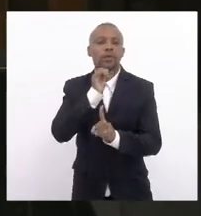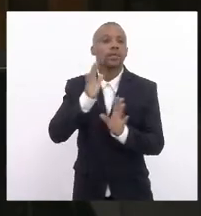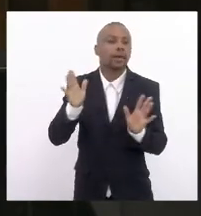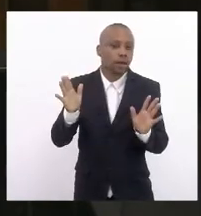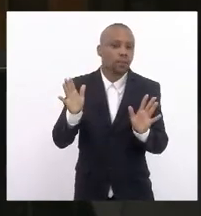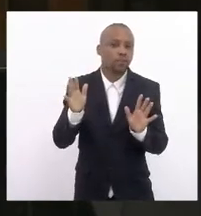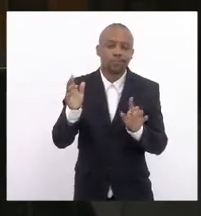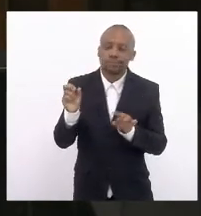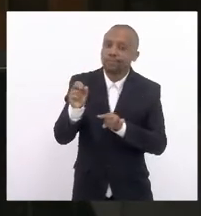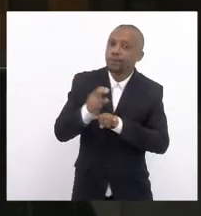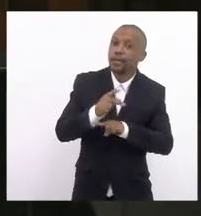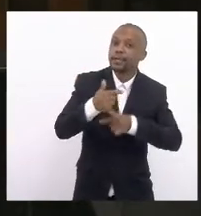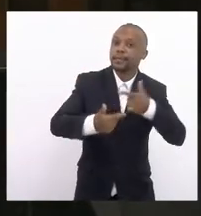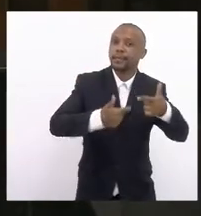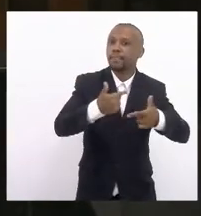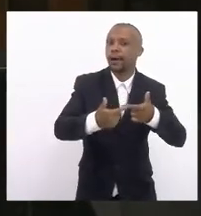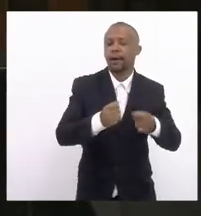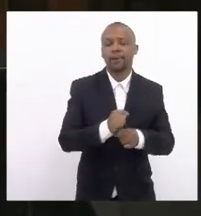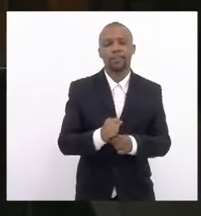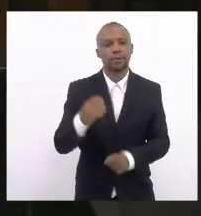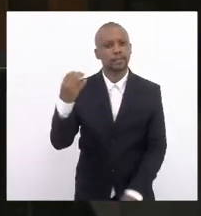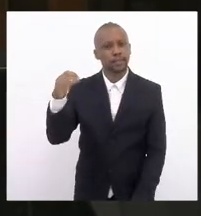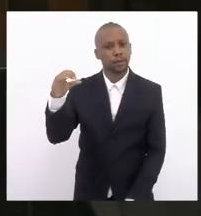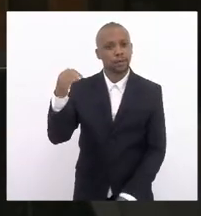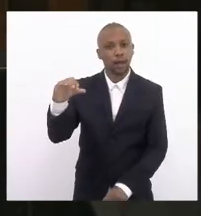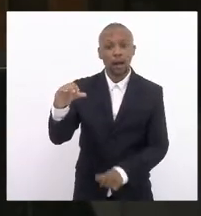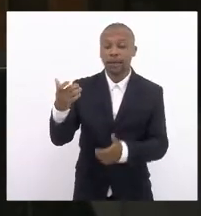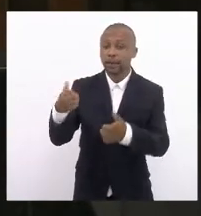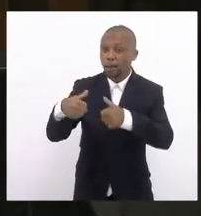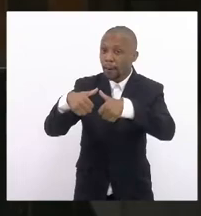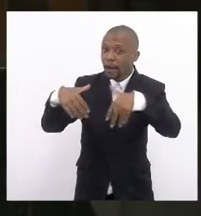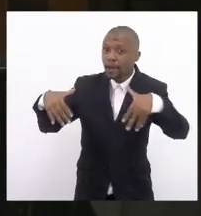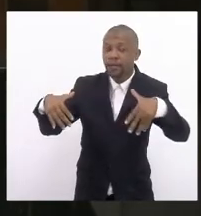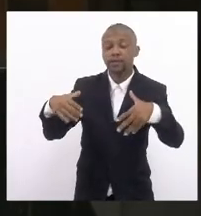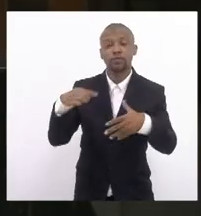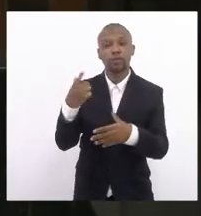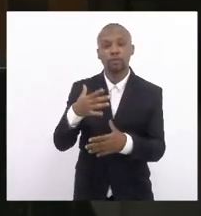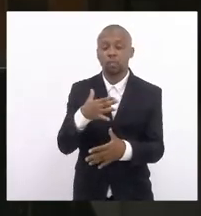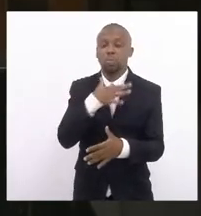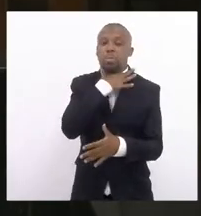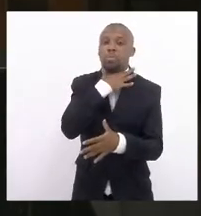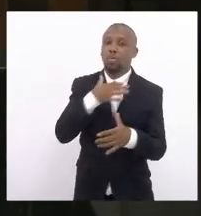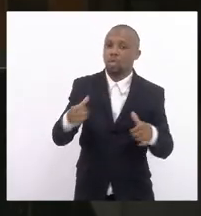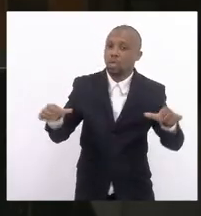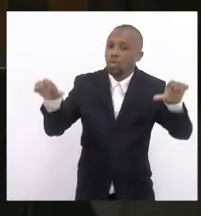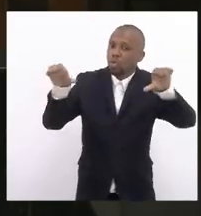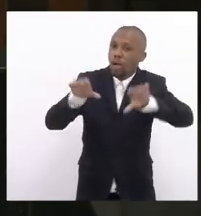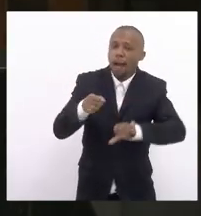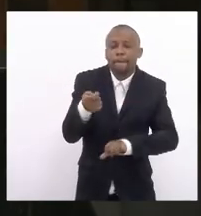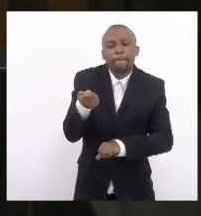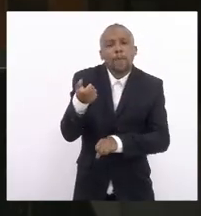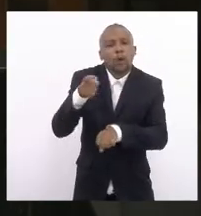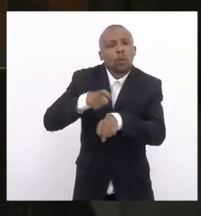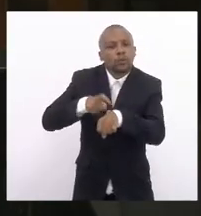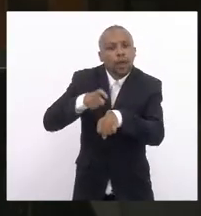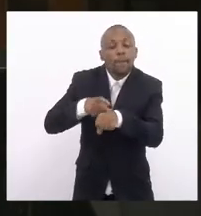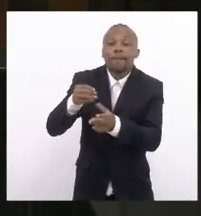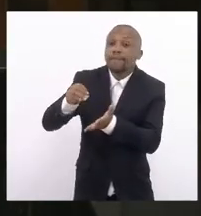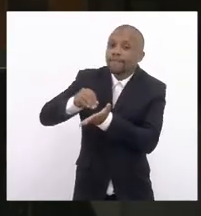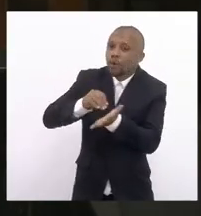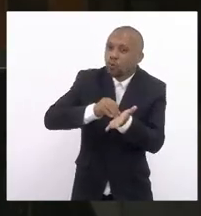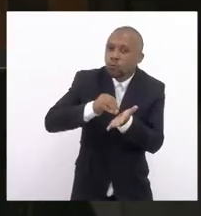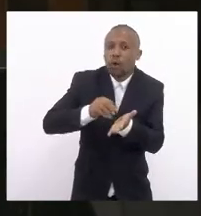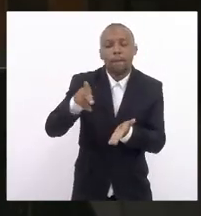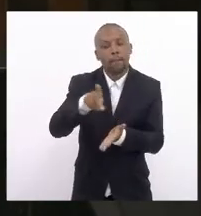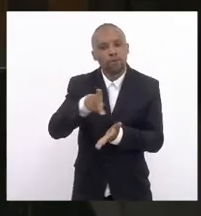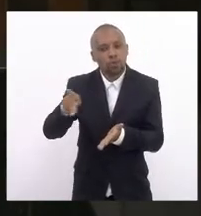Em Niterói, que é uma rede que estruturou um pouco mais, a gente teve um colapso há pouco tempo. Faltou professor, faltou profissional, e